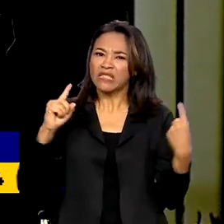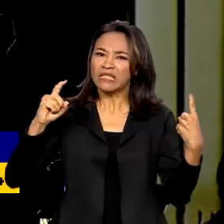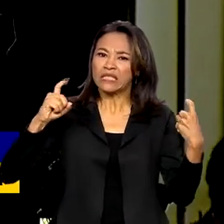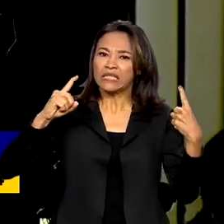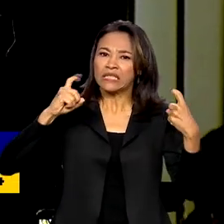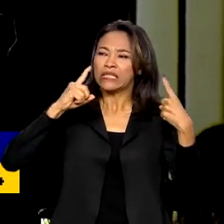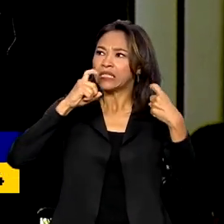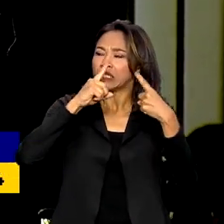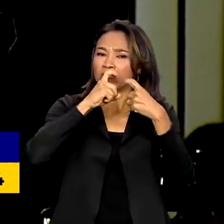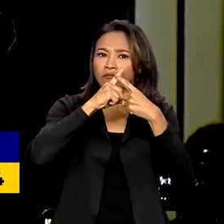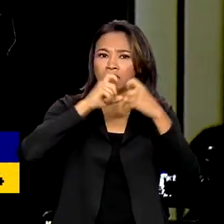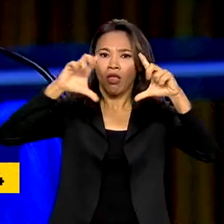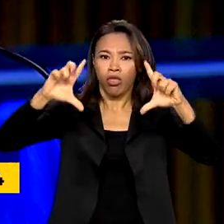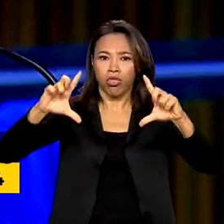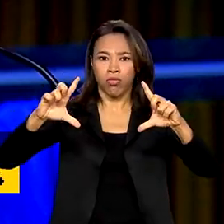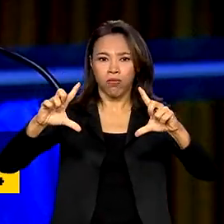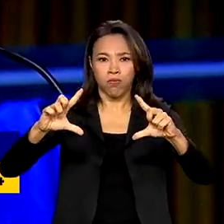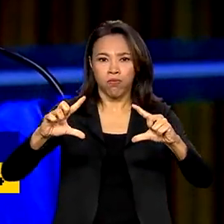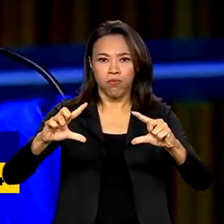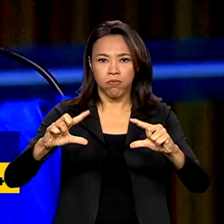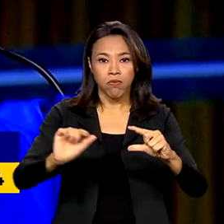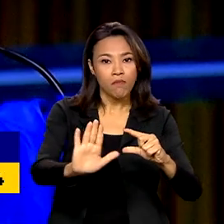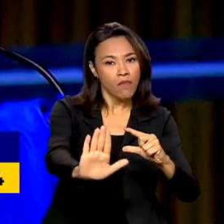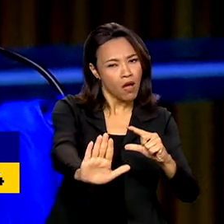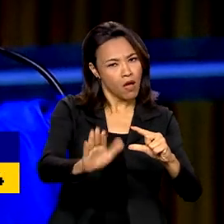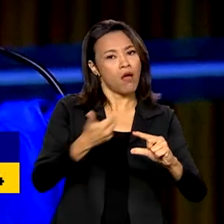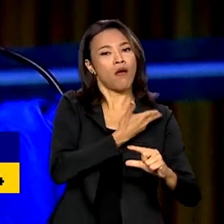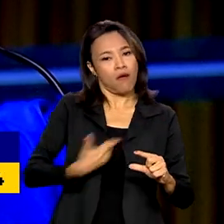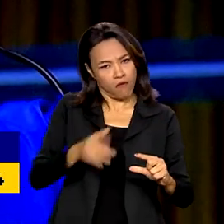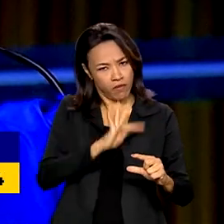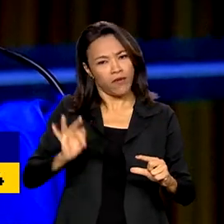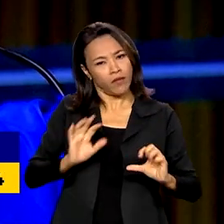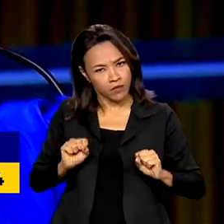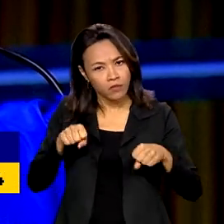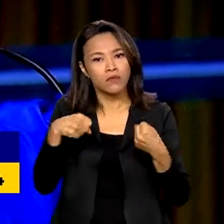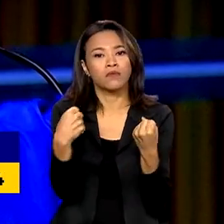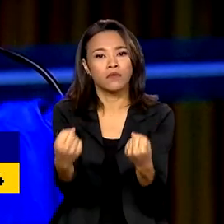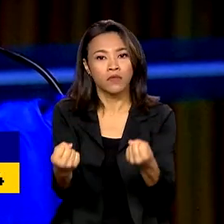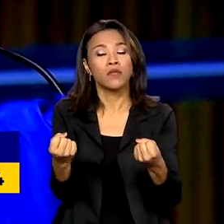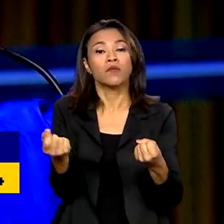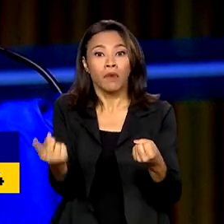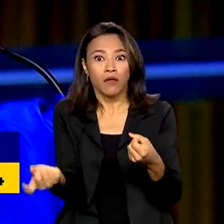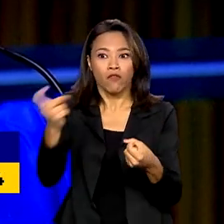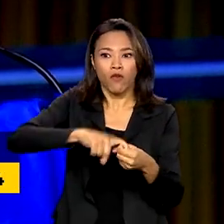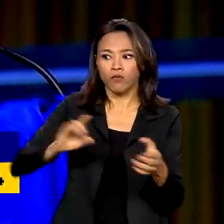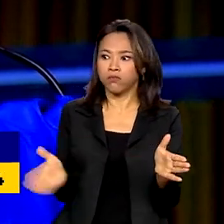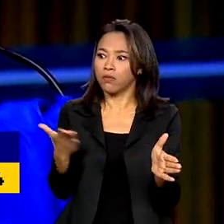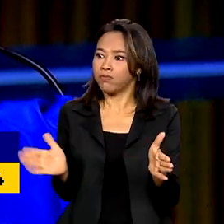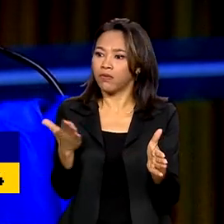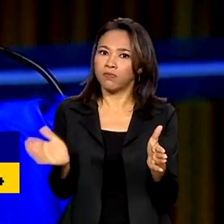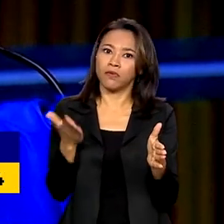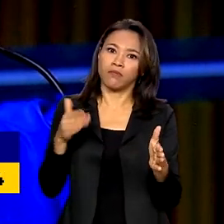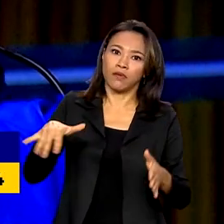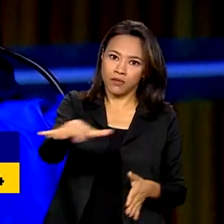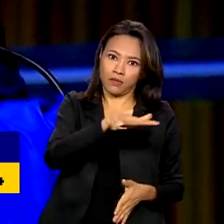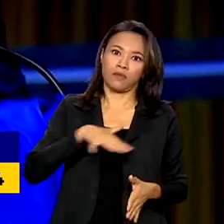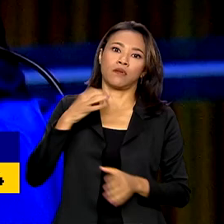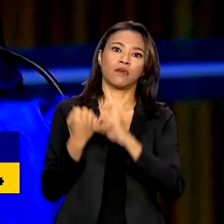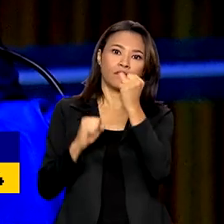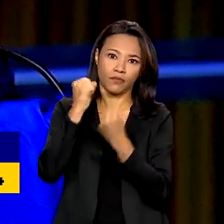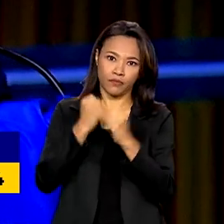na capacidade produtiva, mas que o governo federal está empenhado em recuperar o setor. Esse